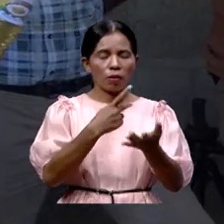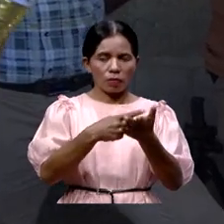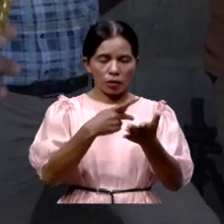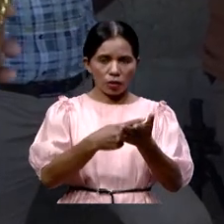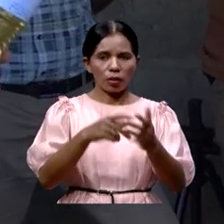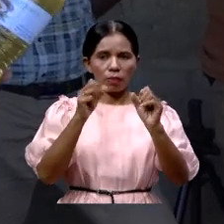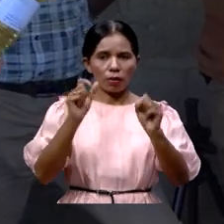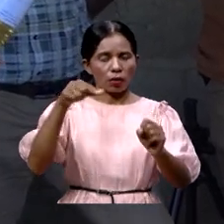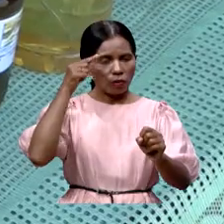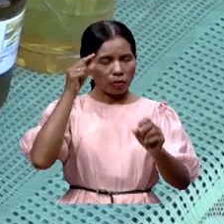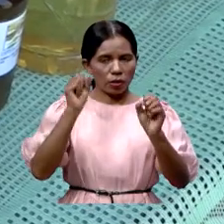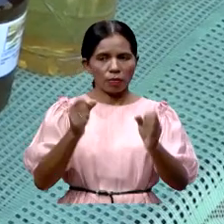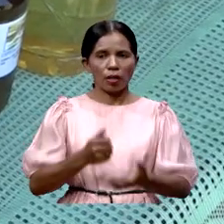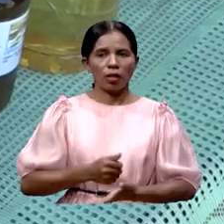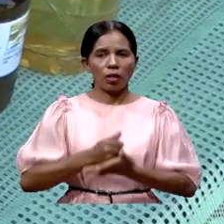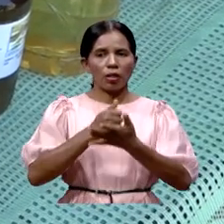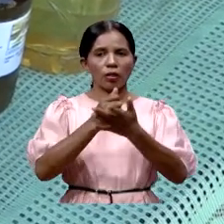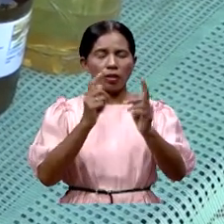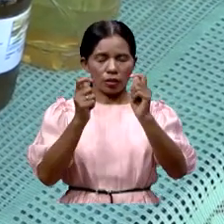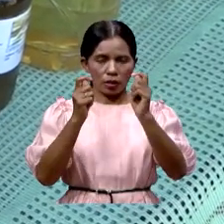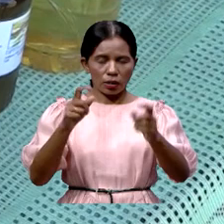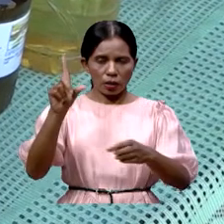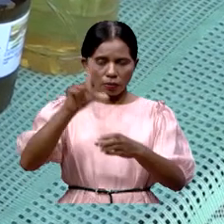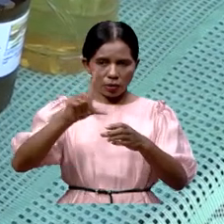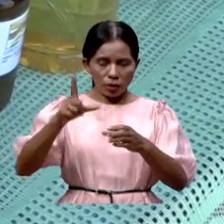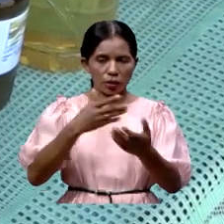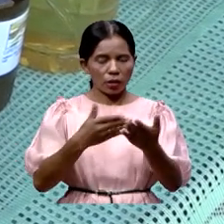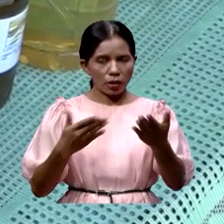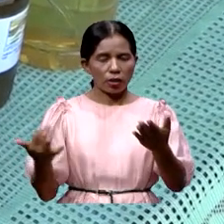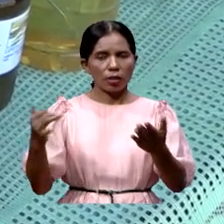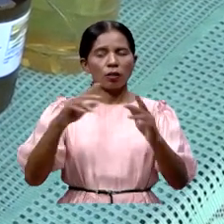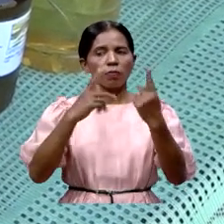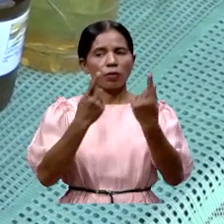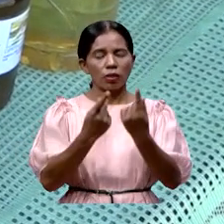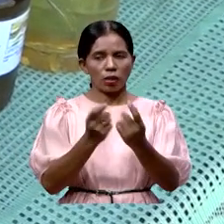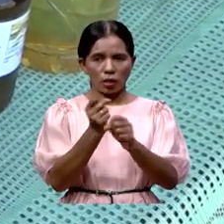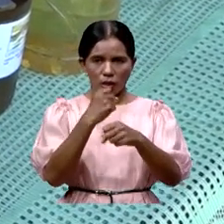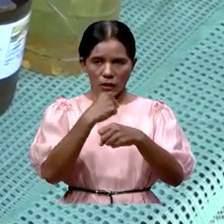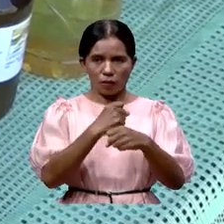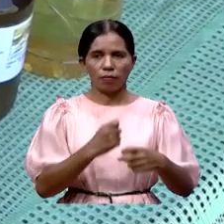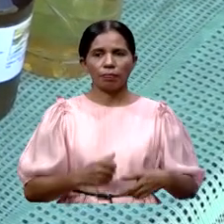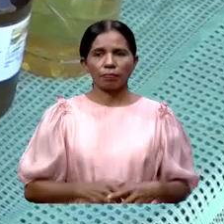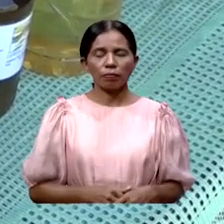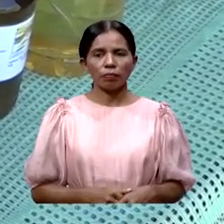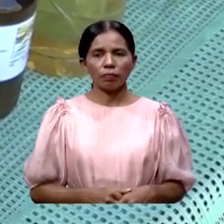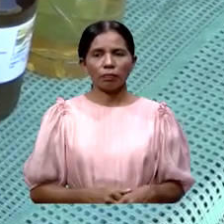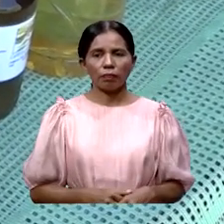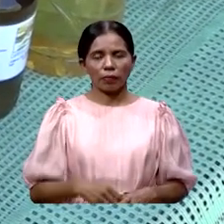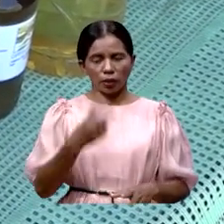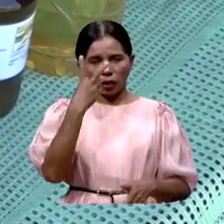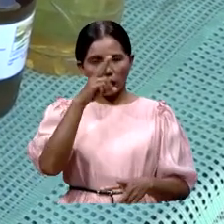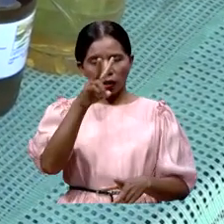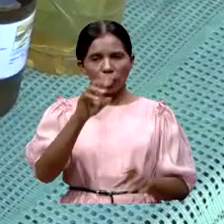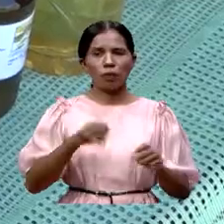no ne, governo bele facilita teste laboratório ba produto ne be companhia ne produz. Hari ona oin sama ka,